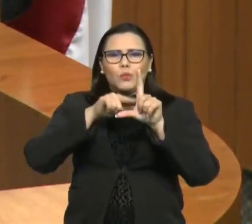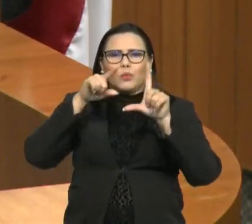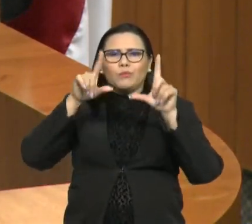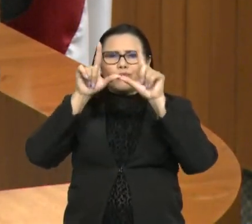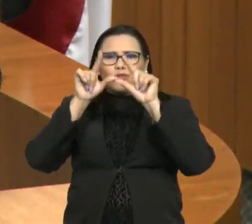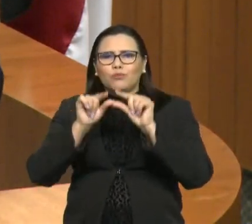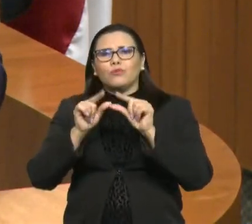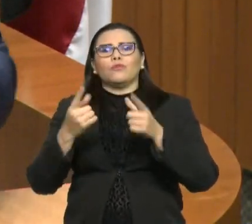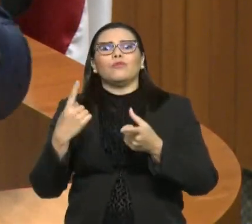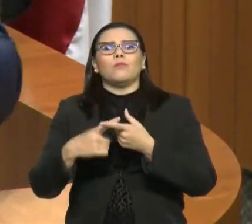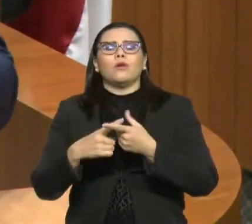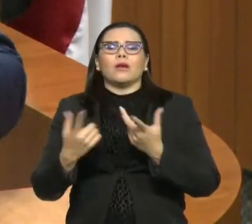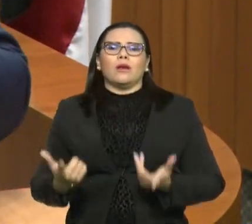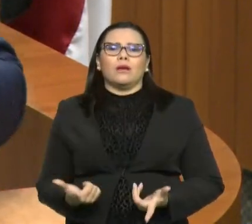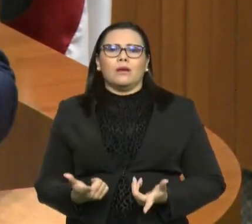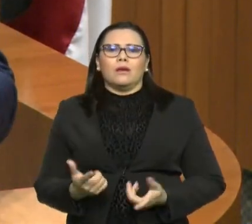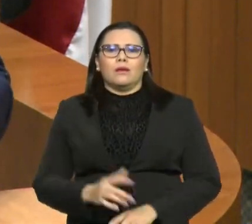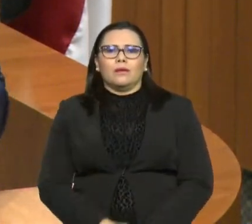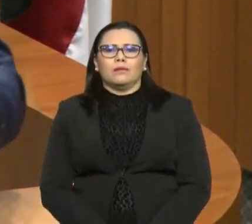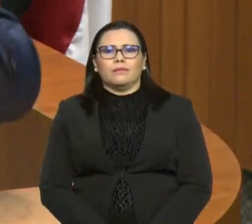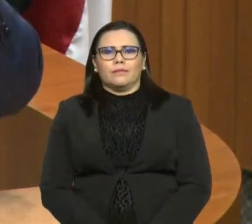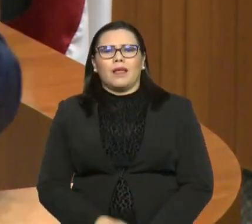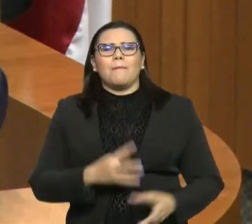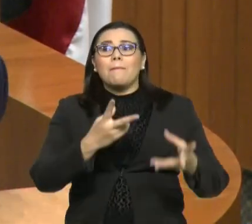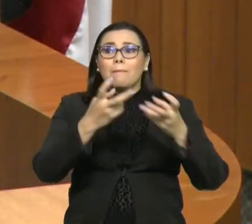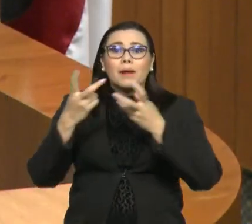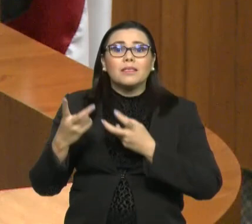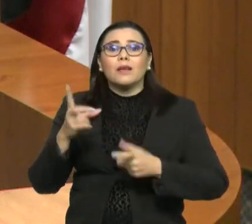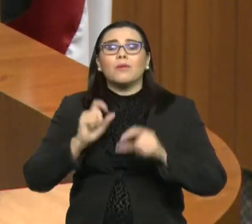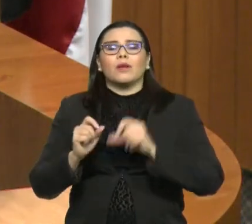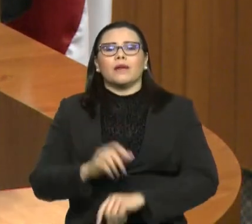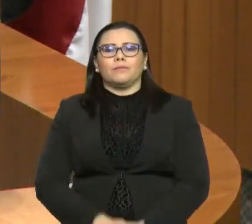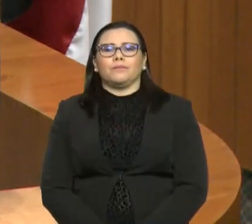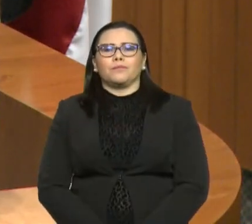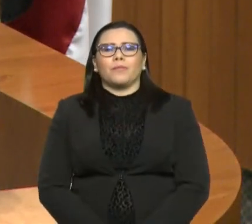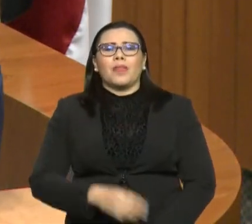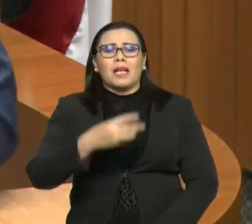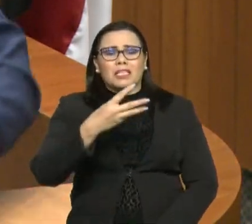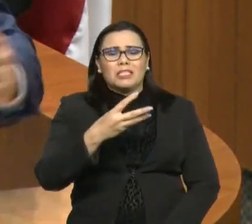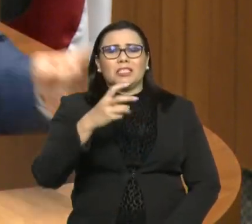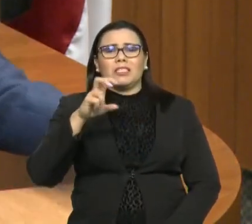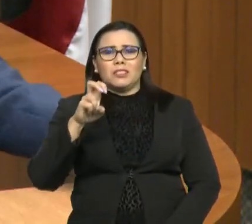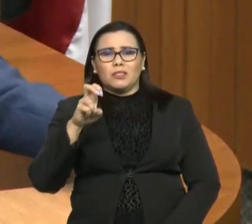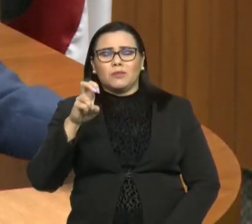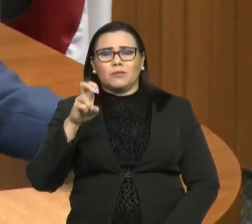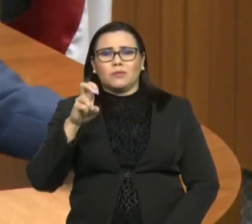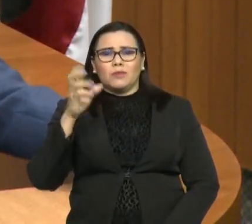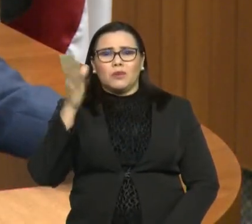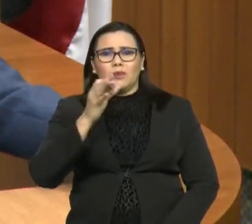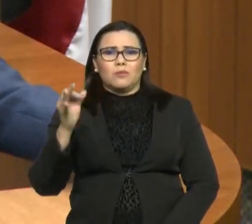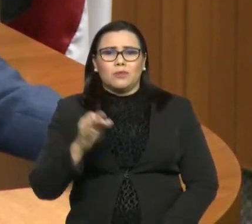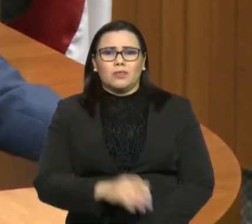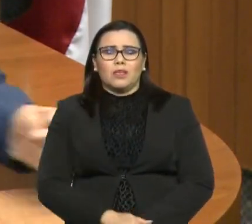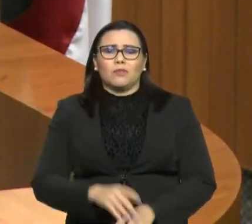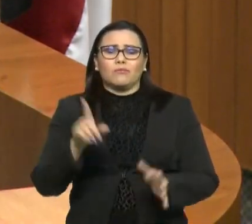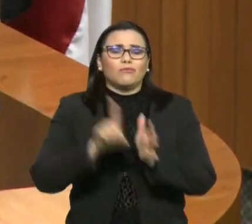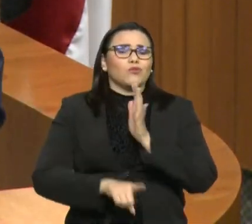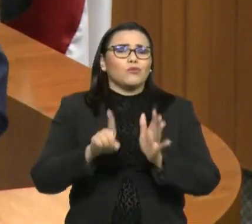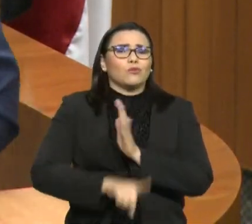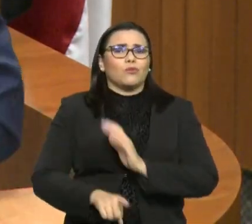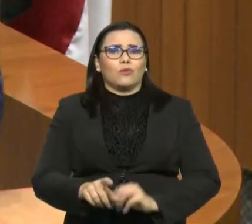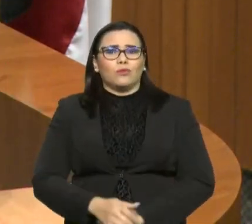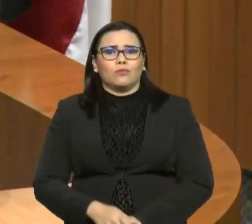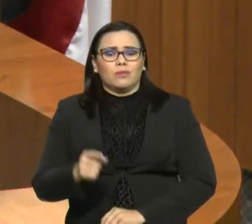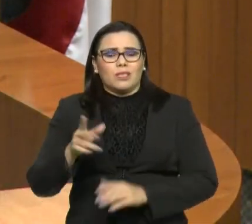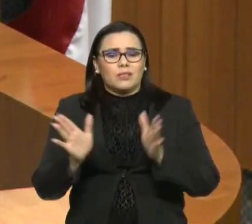deputado Aristô, 35% a menos desse mesmo período no ano passado.